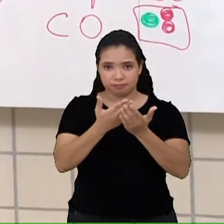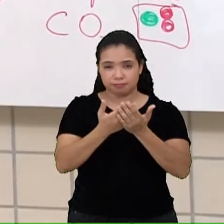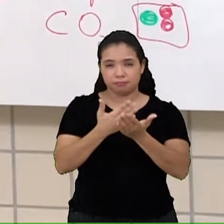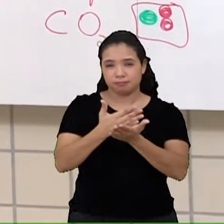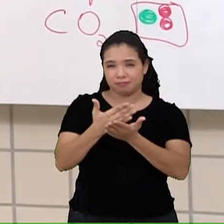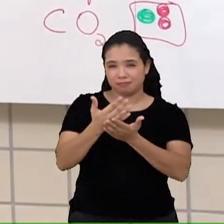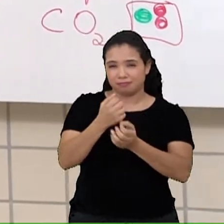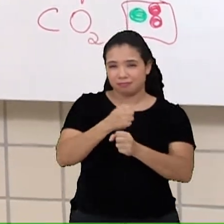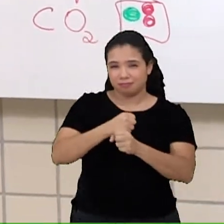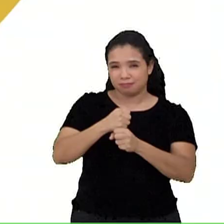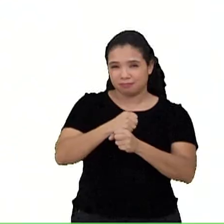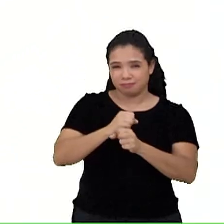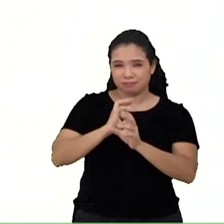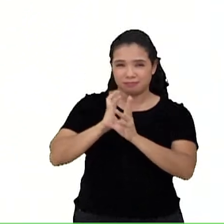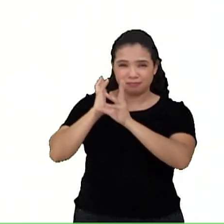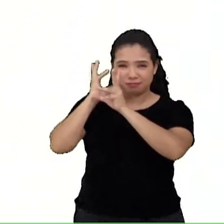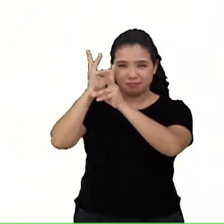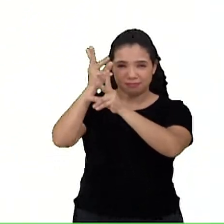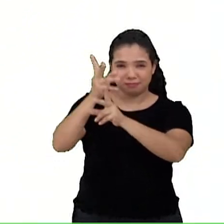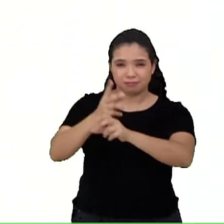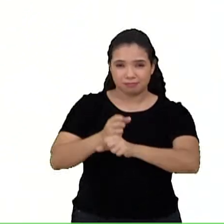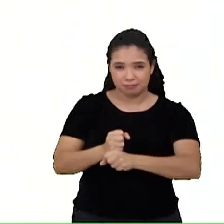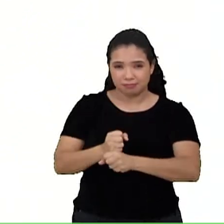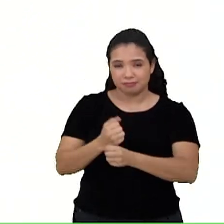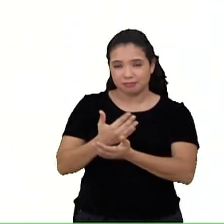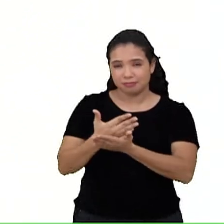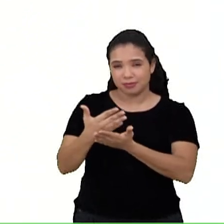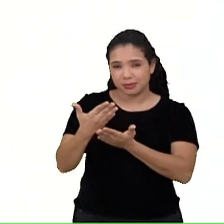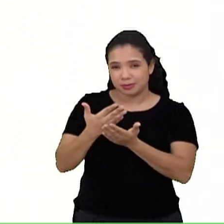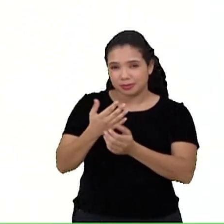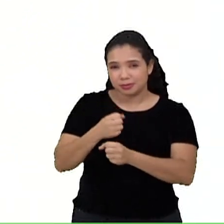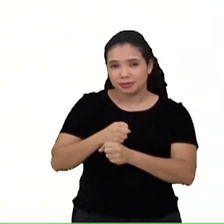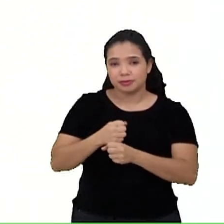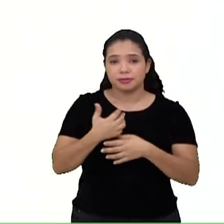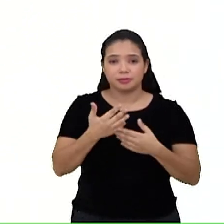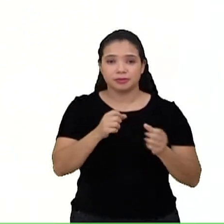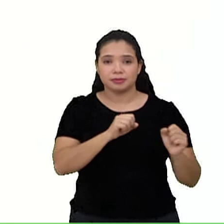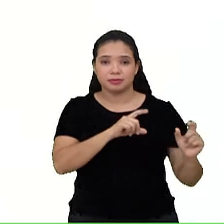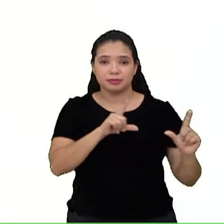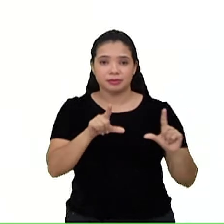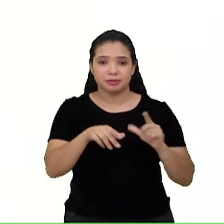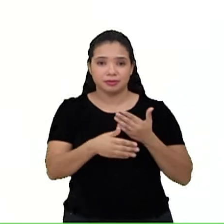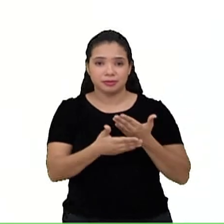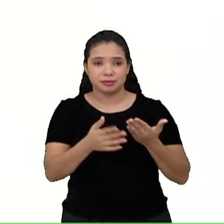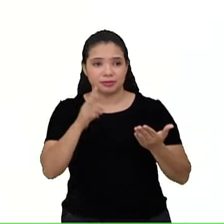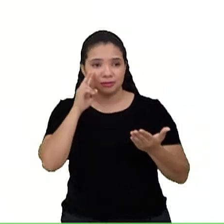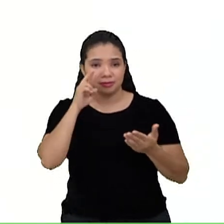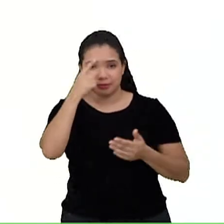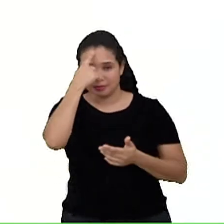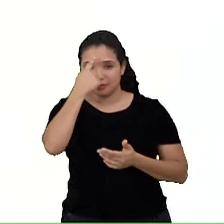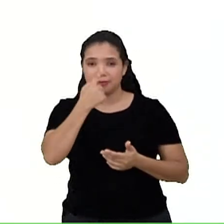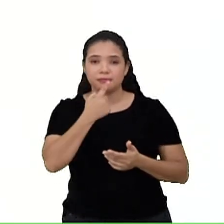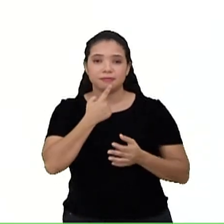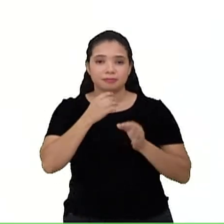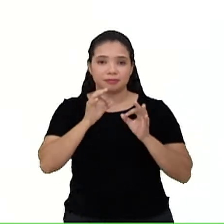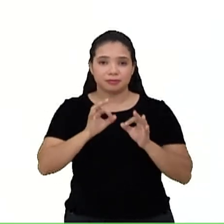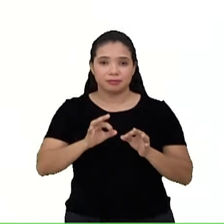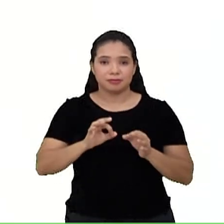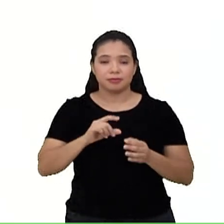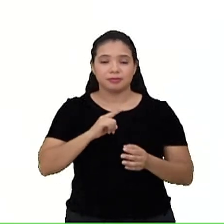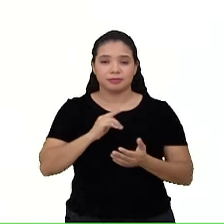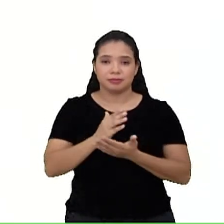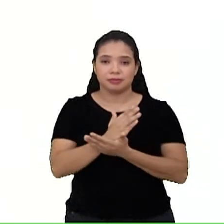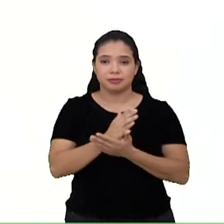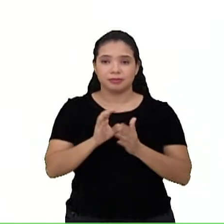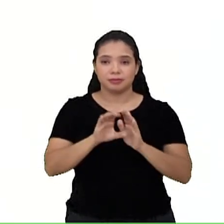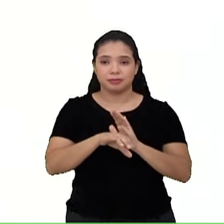ano, praticamente? Então, bora lá. Na tela de vocês estão vendo aí umas imagens, certo? E alguns conceitos.